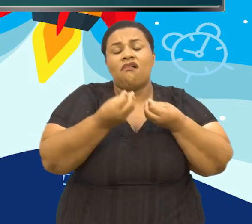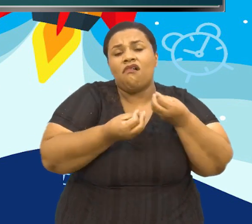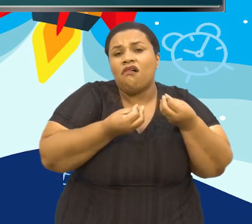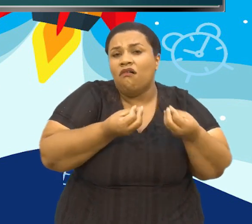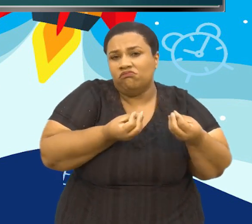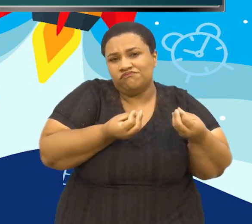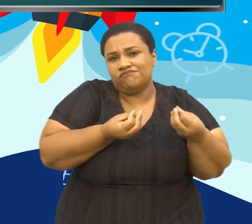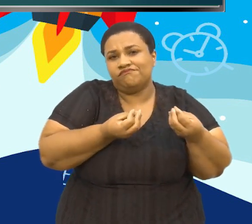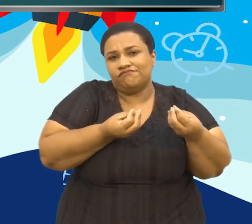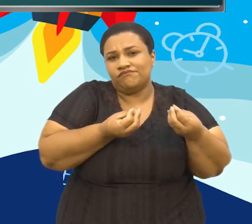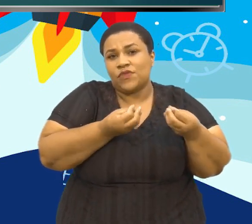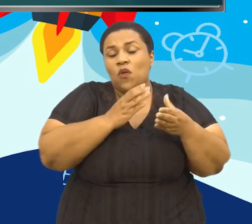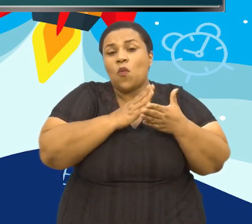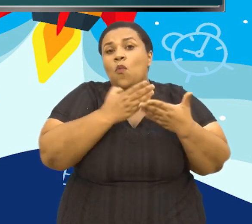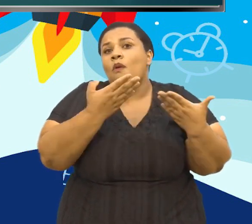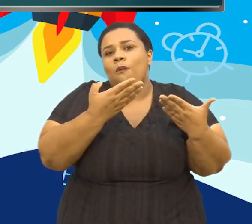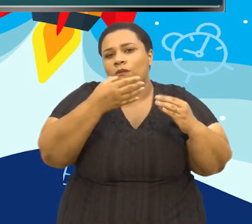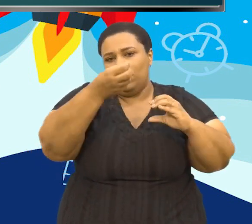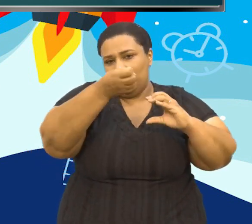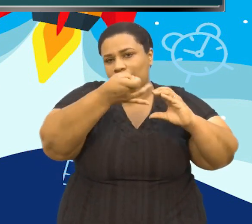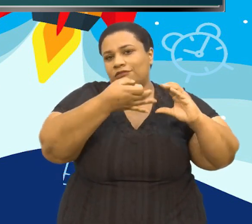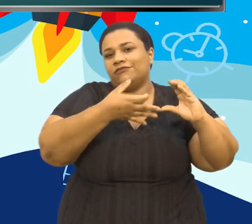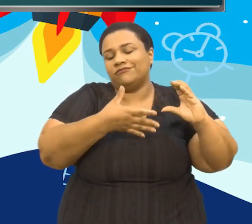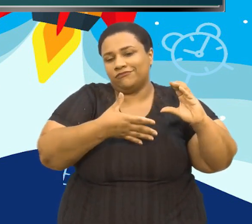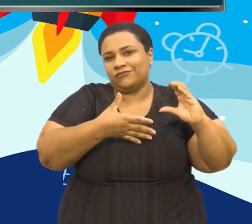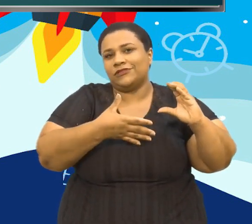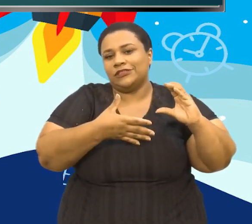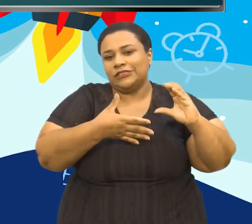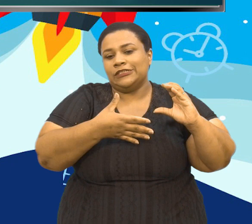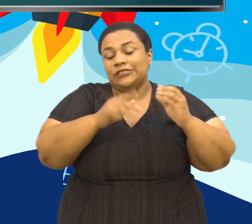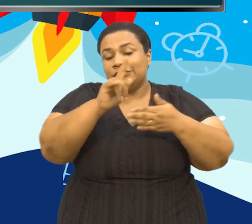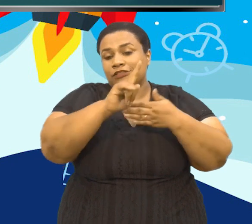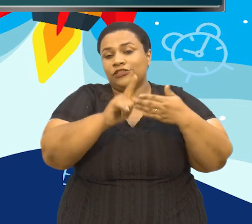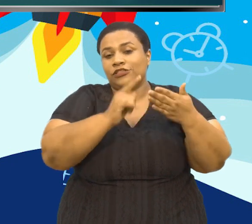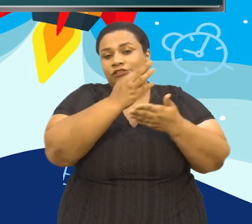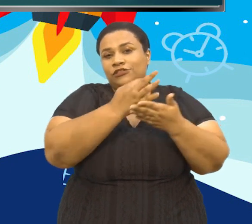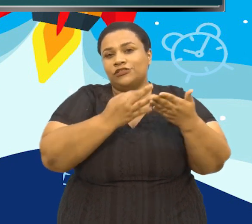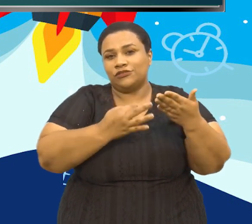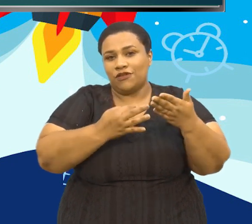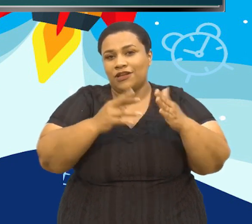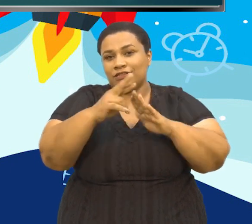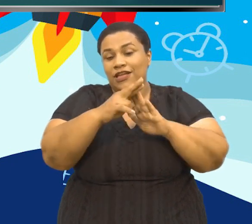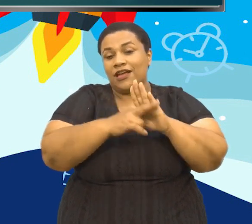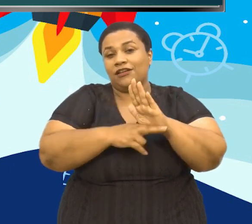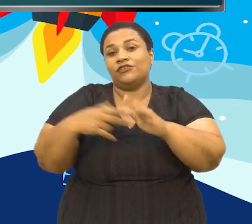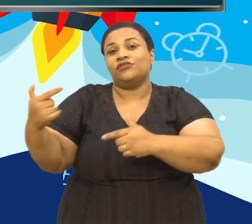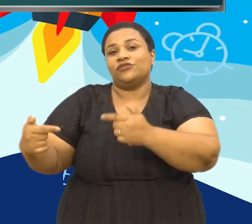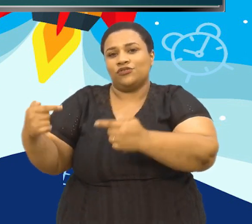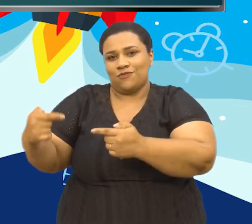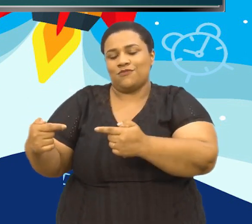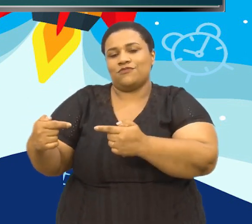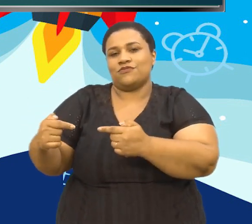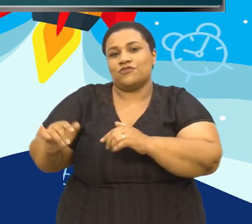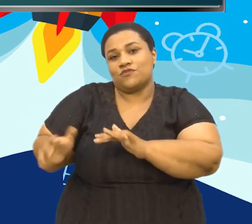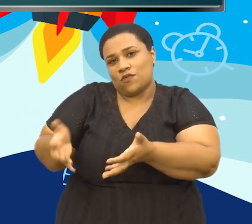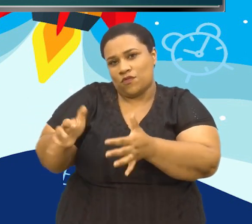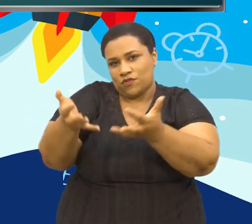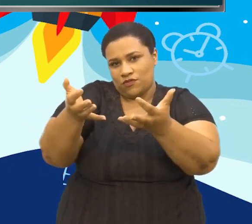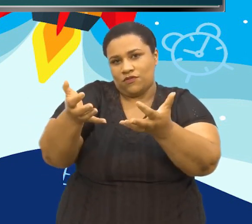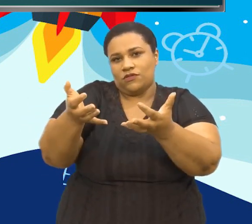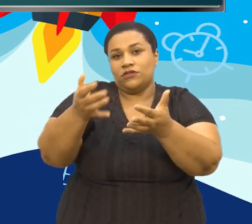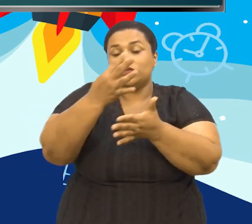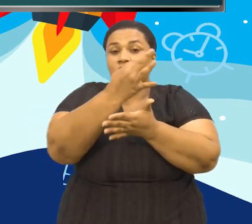Mas como será quais são as características que esse gênero traz para a gente? As regras de jogo